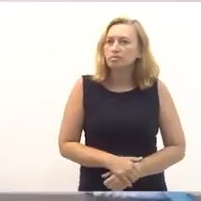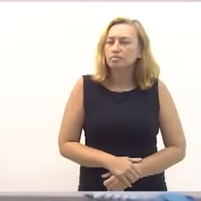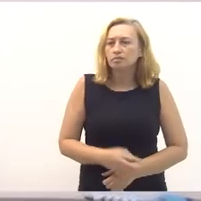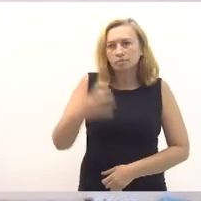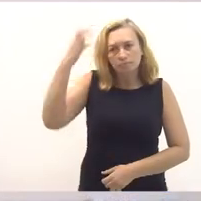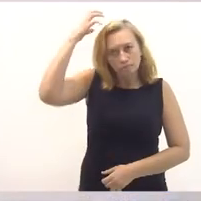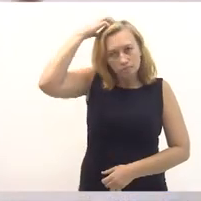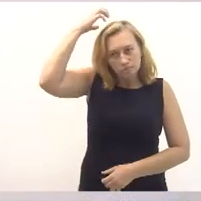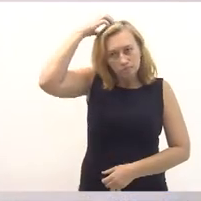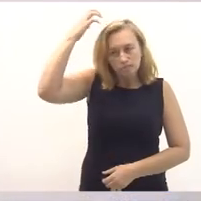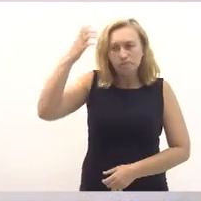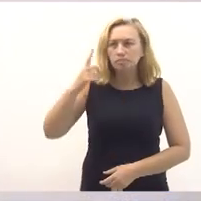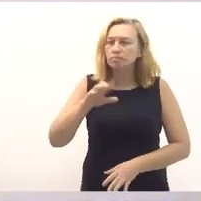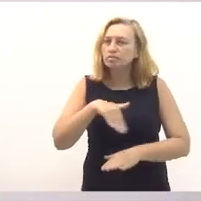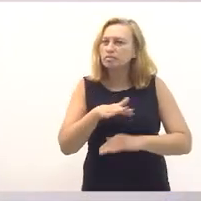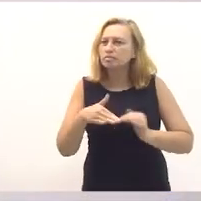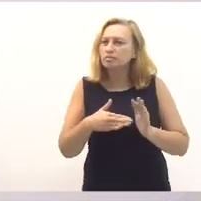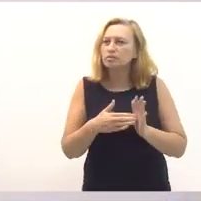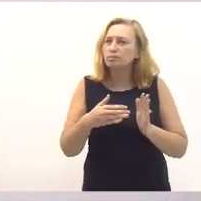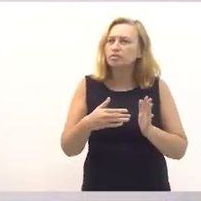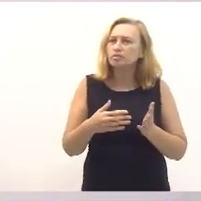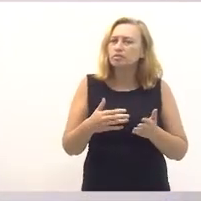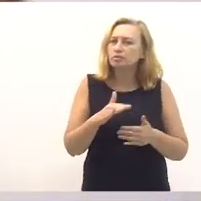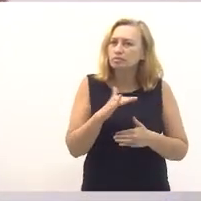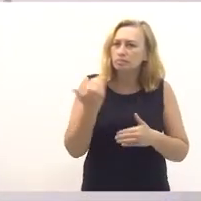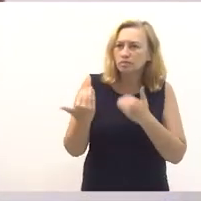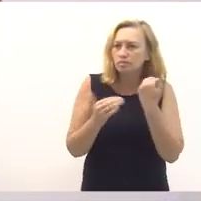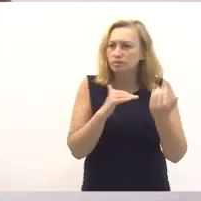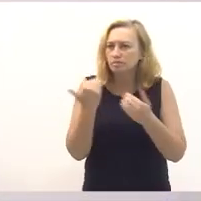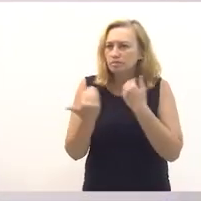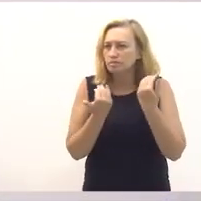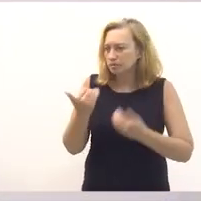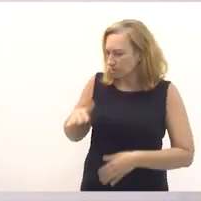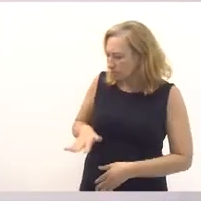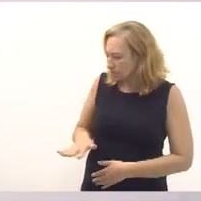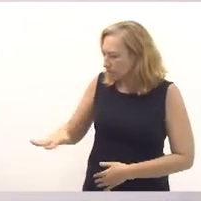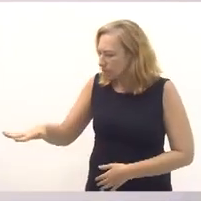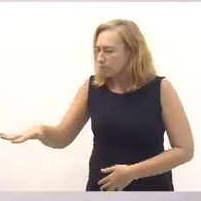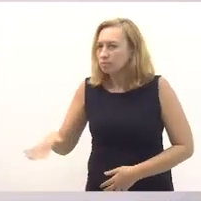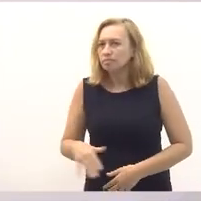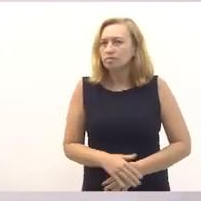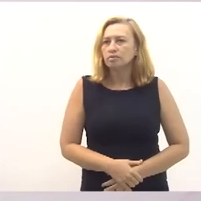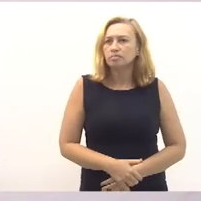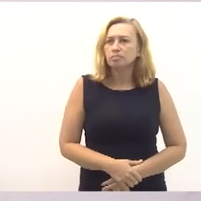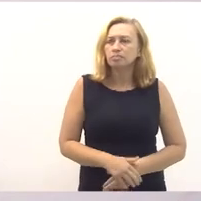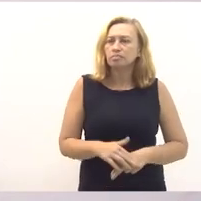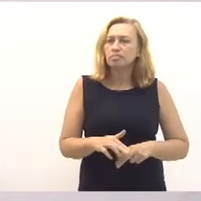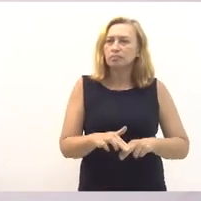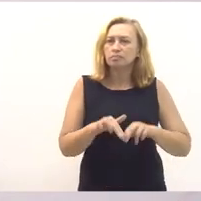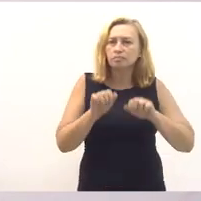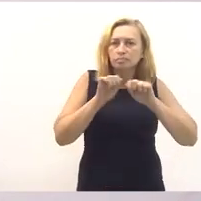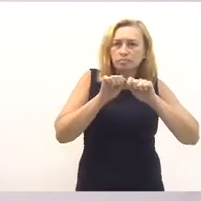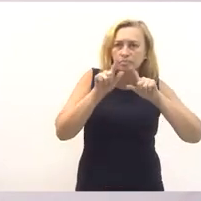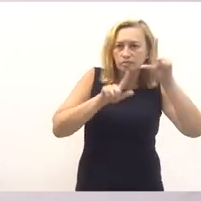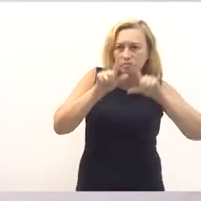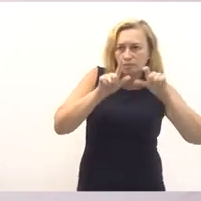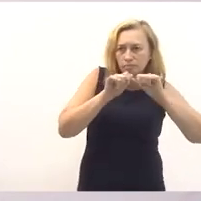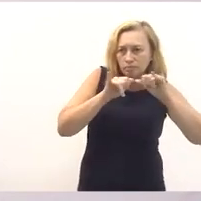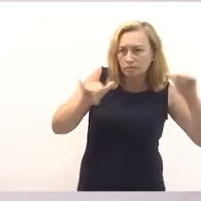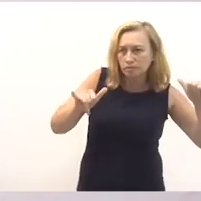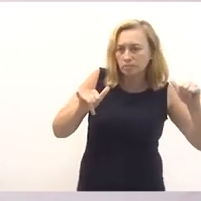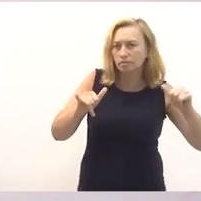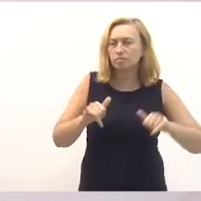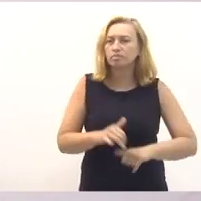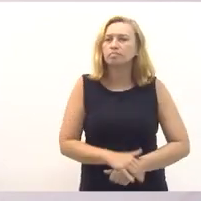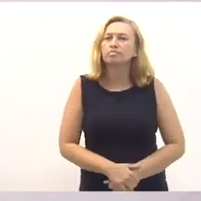culpa desse todo o sangue que escorre né dos morros cariocas tem a ver com a mídia tem a